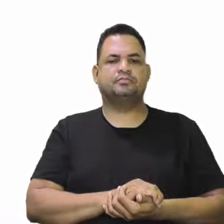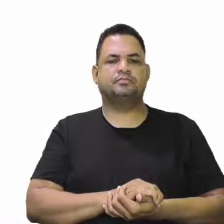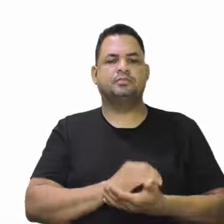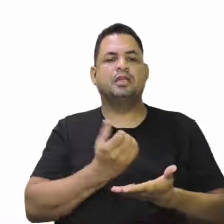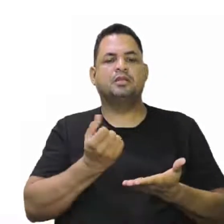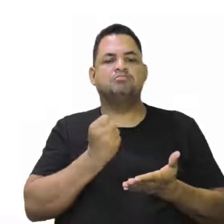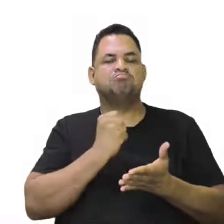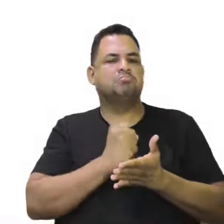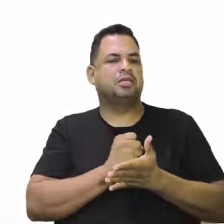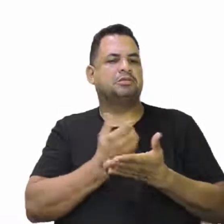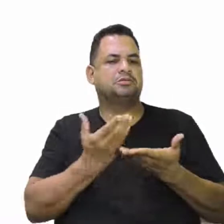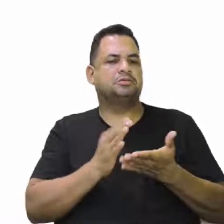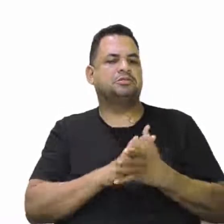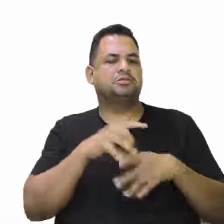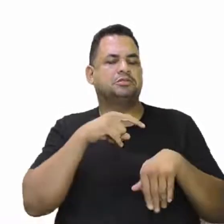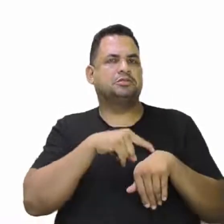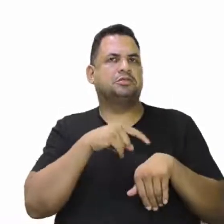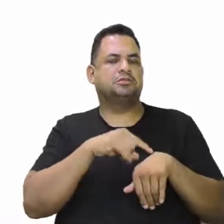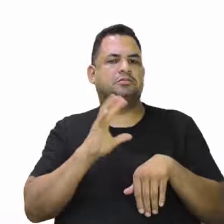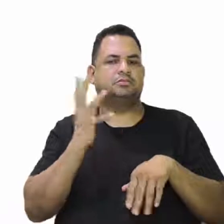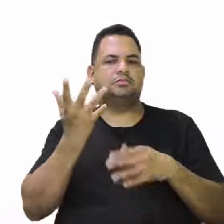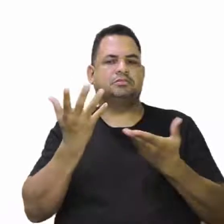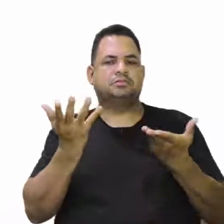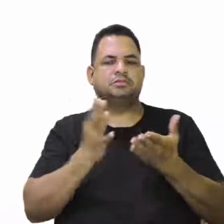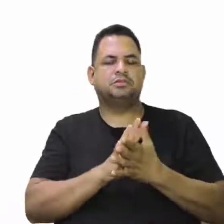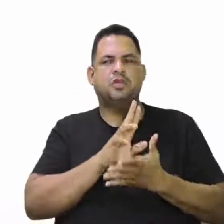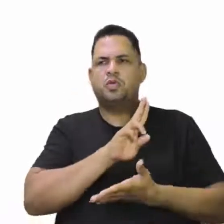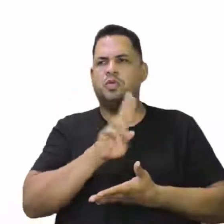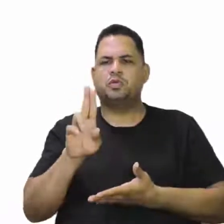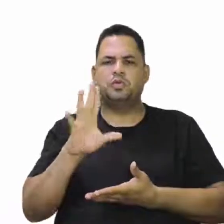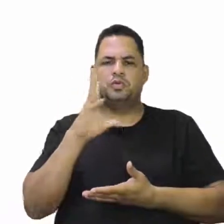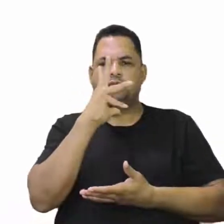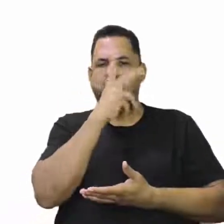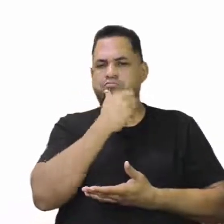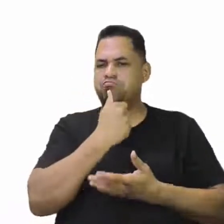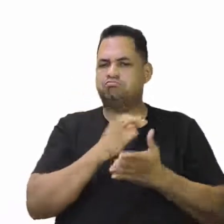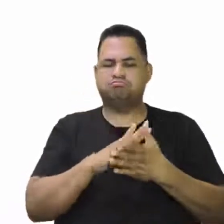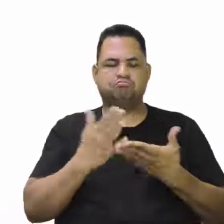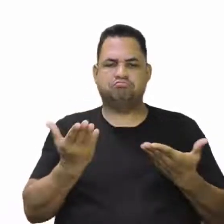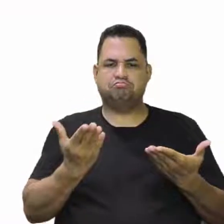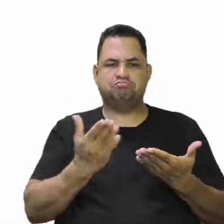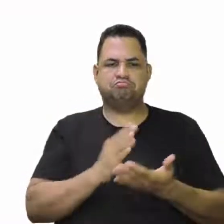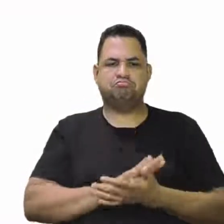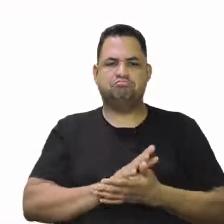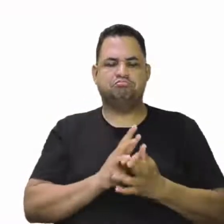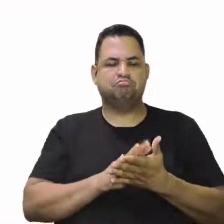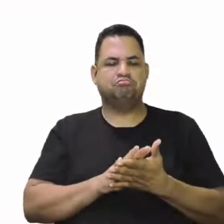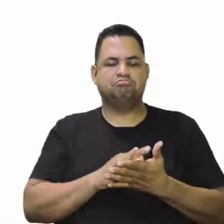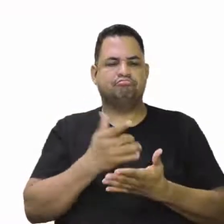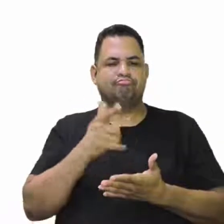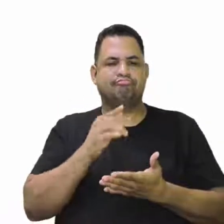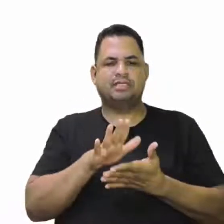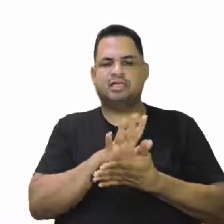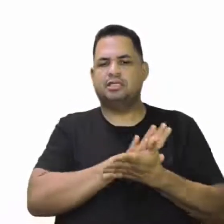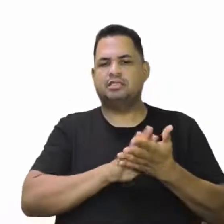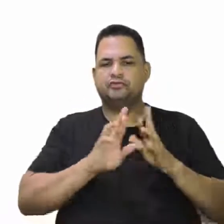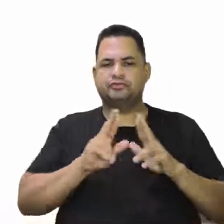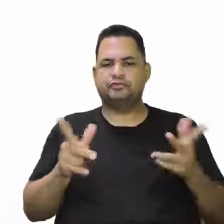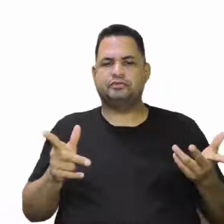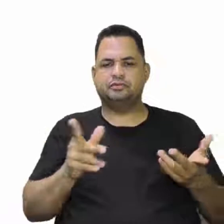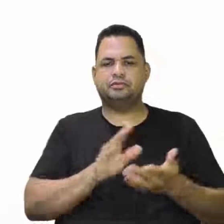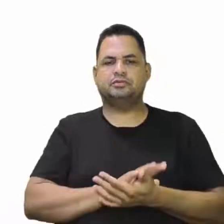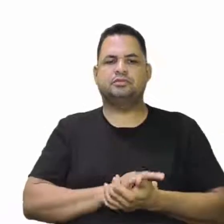marcadores temporais. Isso mesmo. É só um nome bonito, gente. Não tem nada demais. Vocês já viram marcadores, vocês já viram